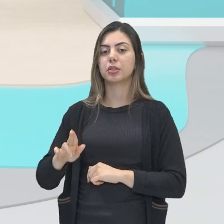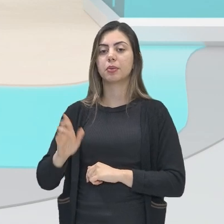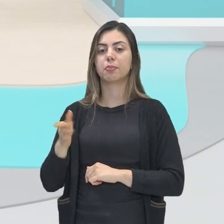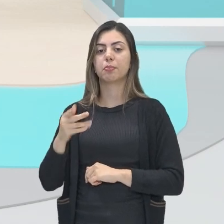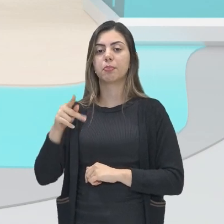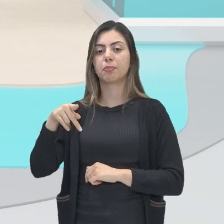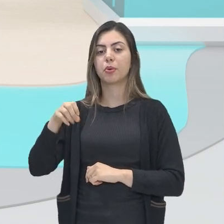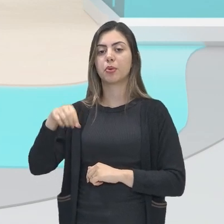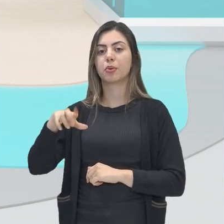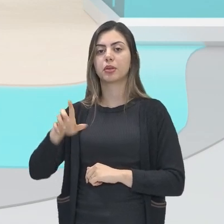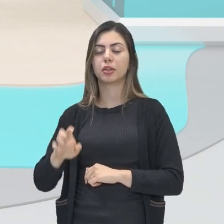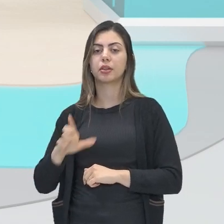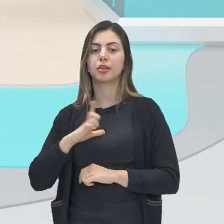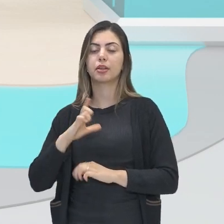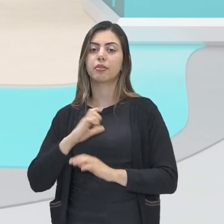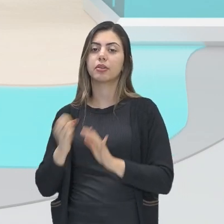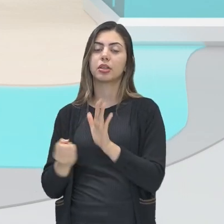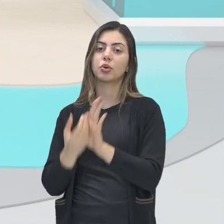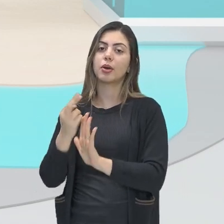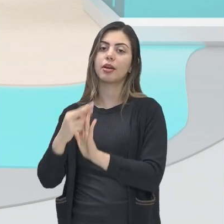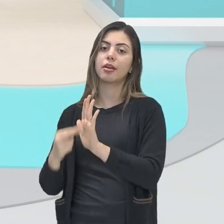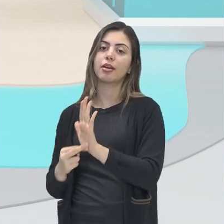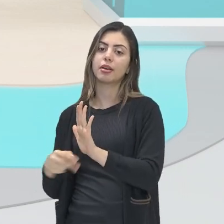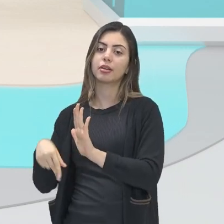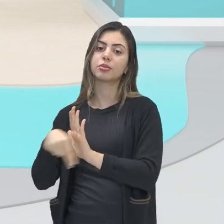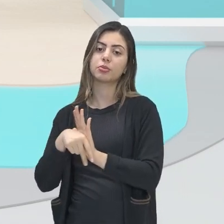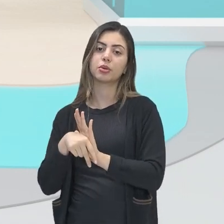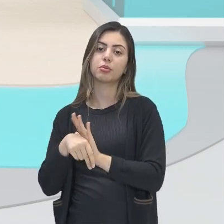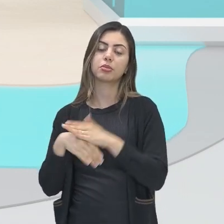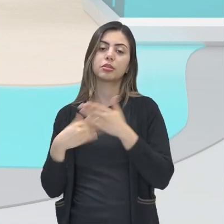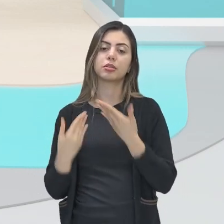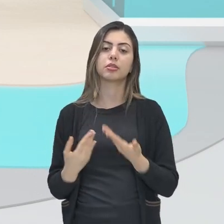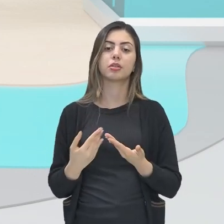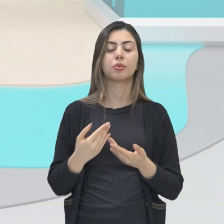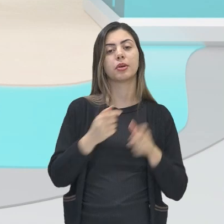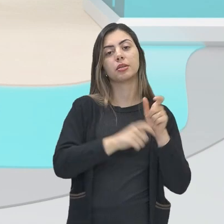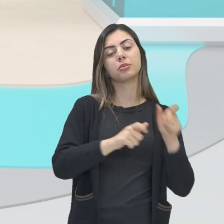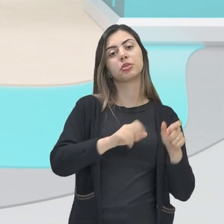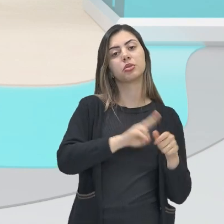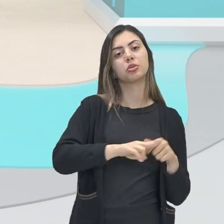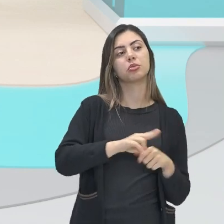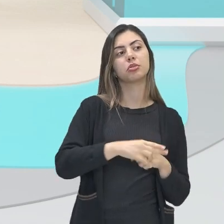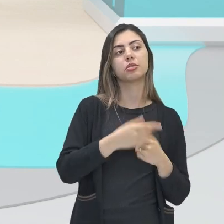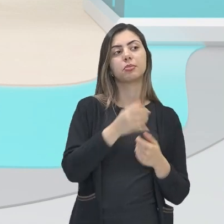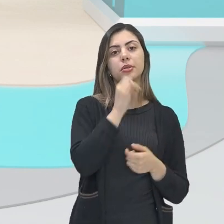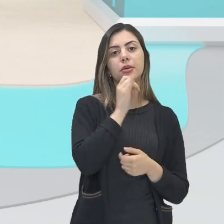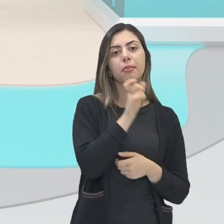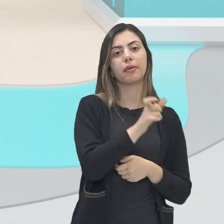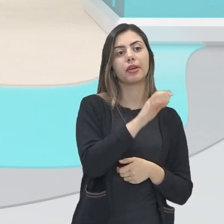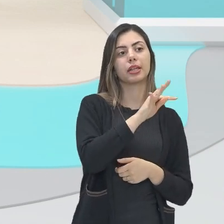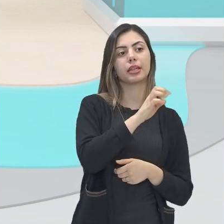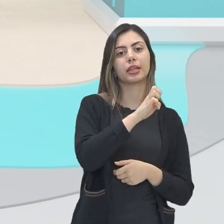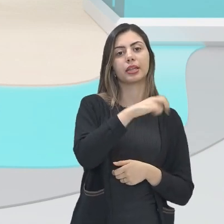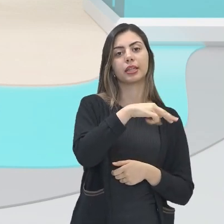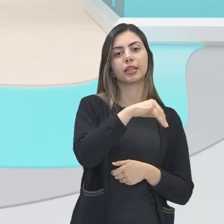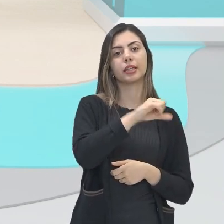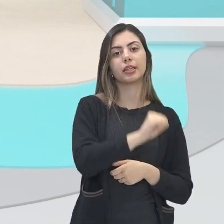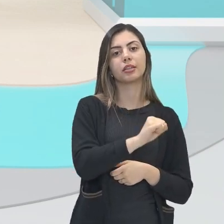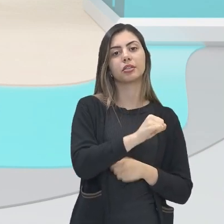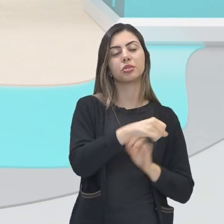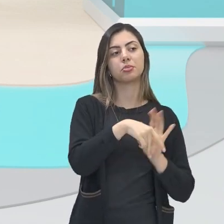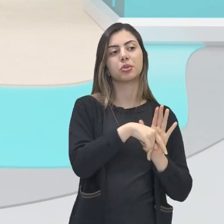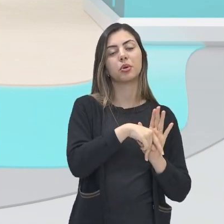suas próprias regras. E o pessoal que utilizava o termo tênis de mesa foram também criando uma